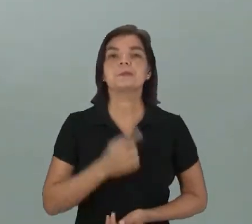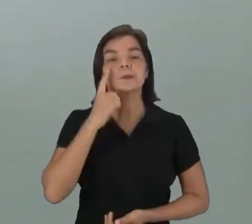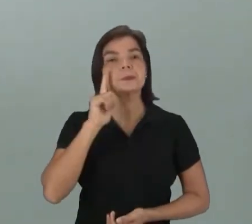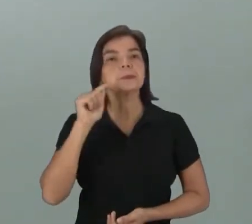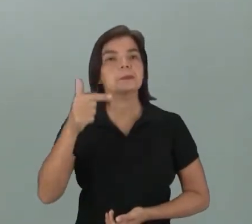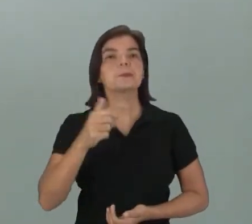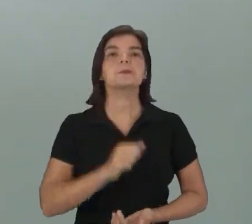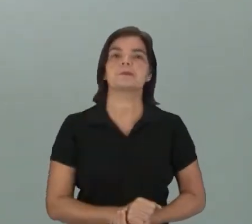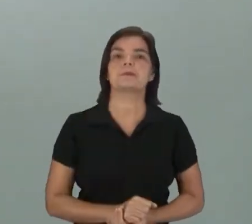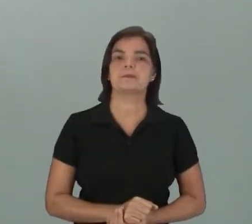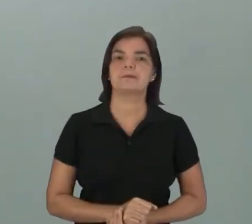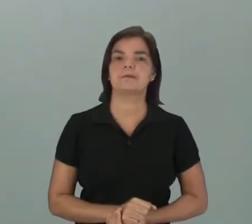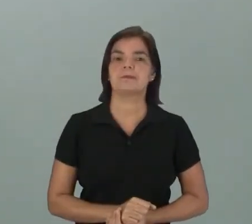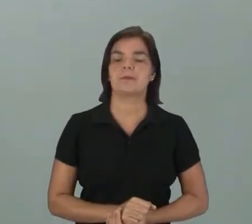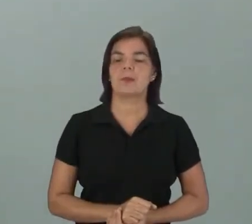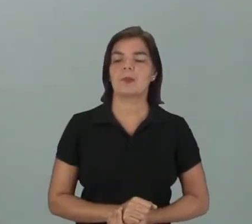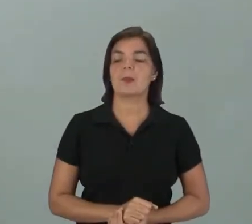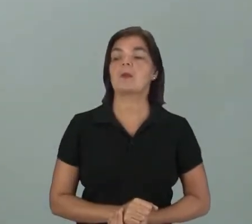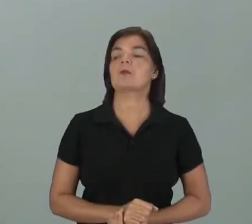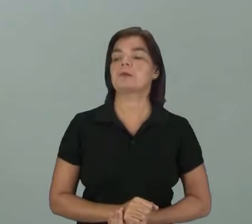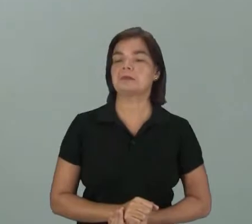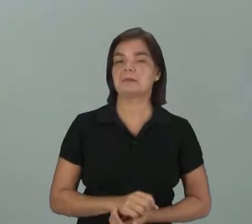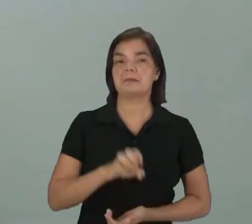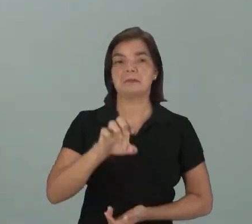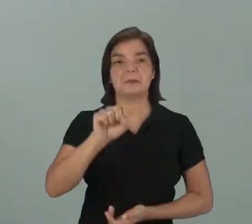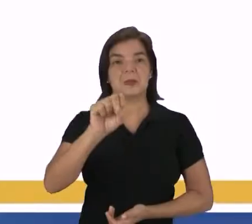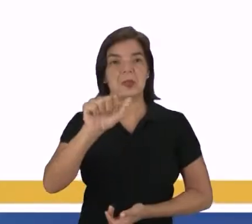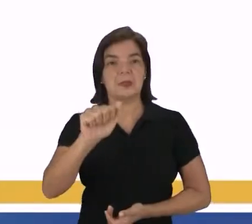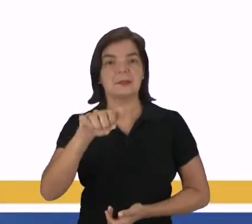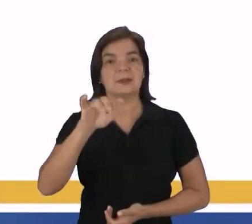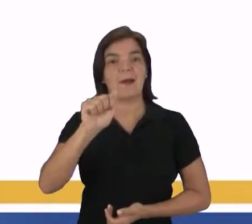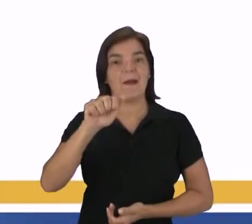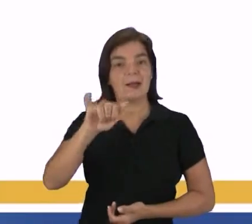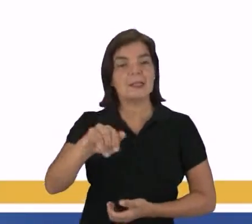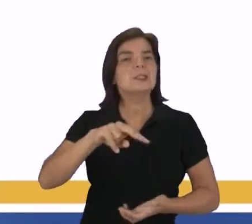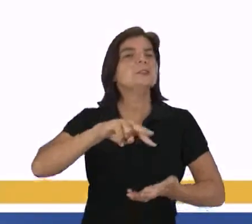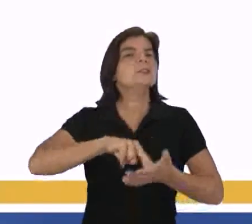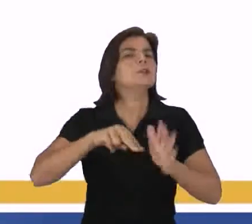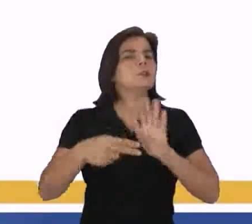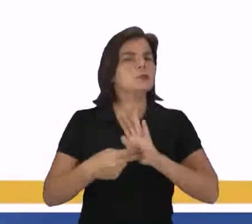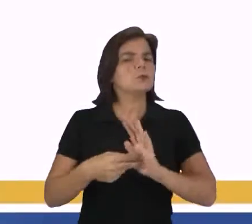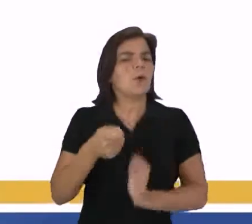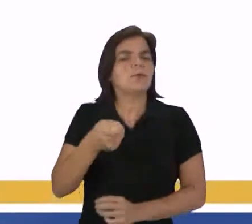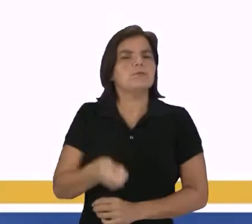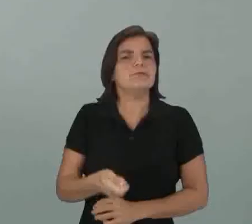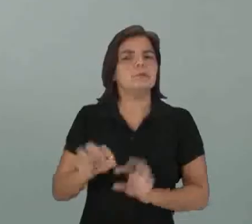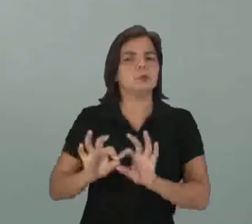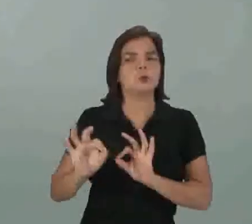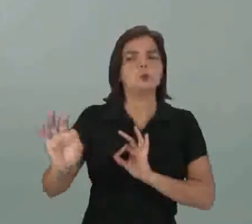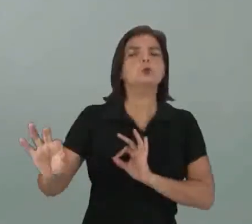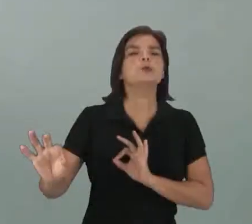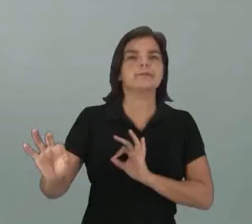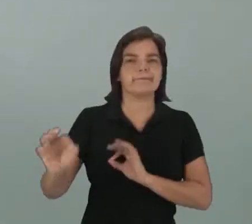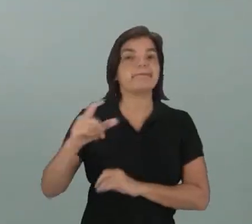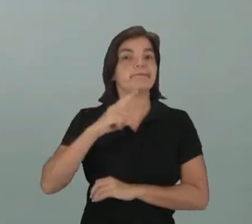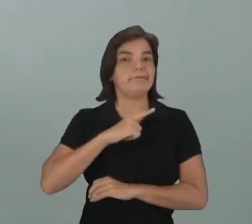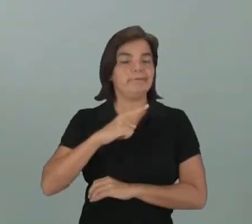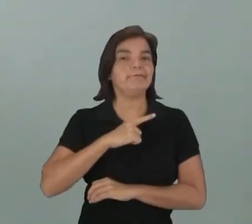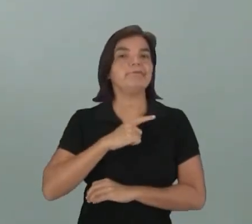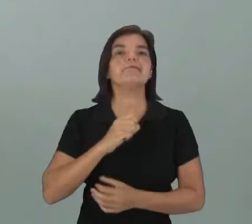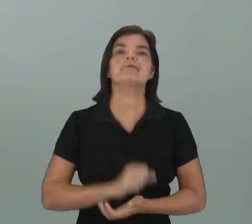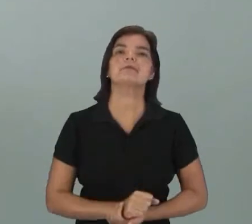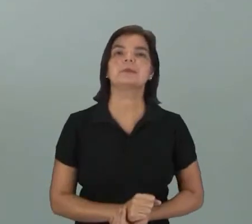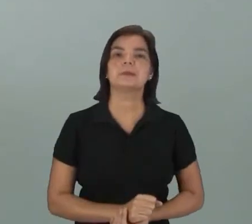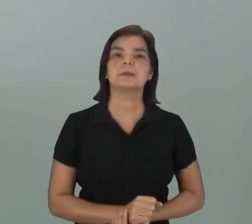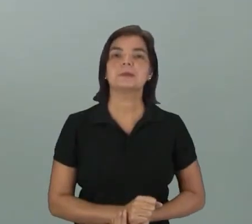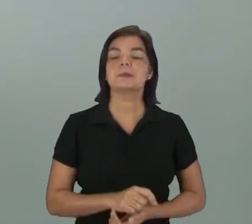Observe outros. Essa aí. Olha só a relação de posição, de distanciamento que se tem entre os